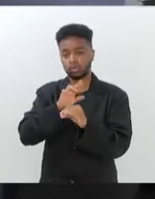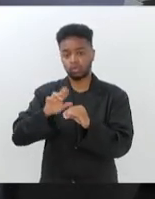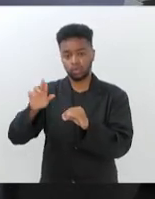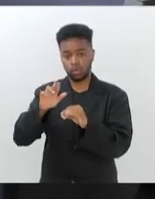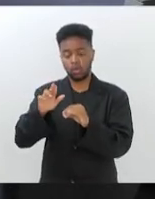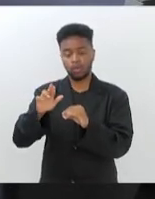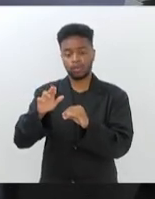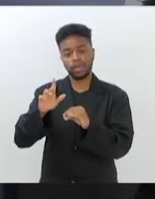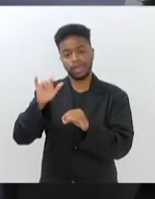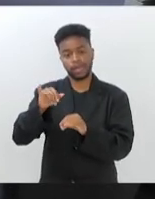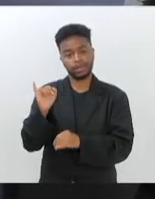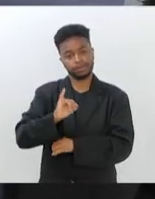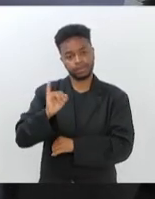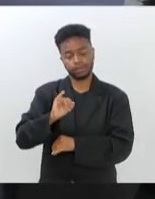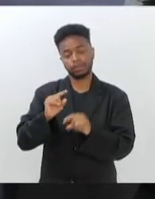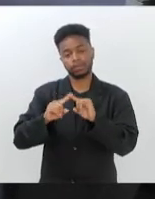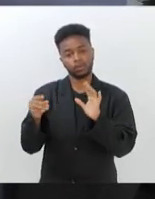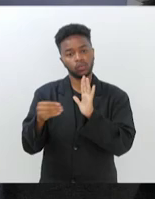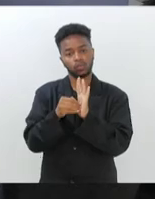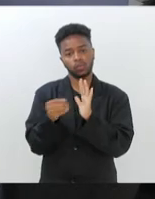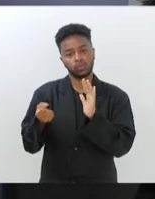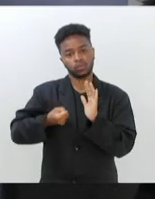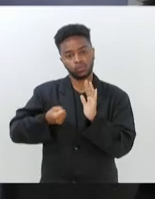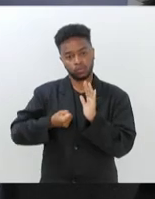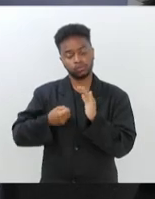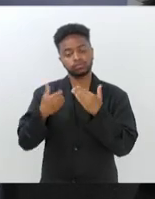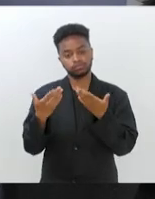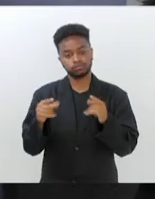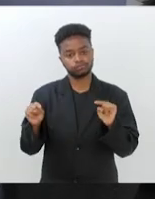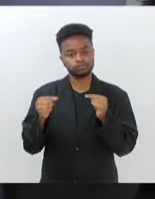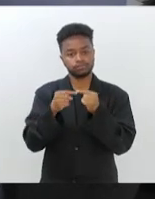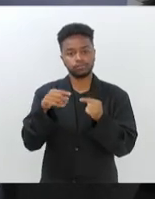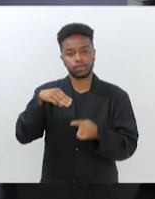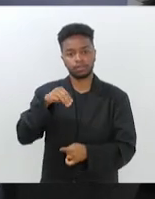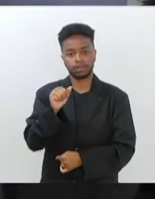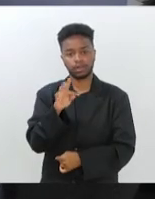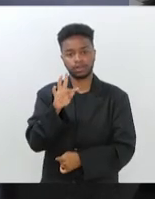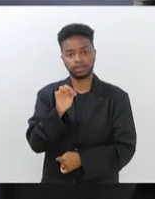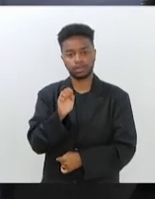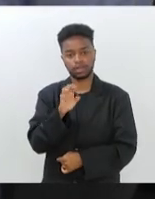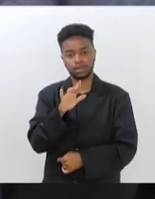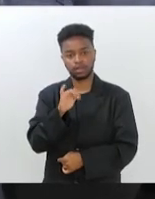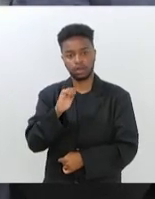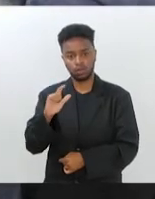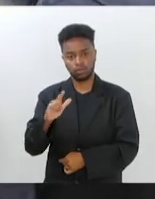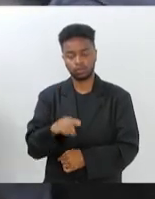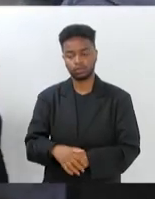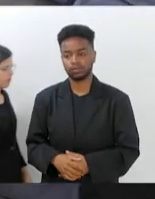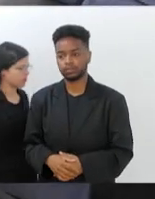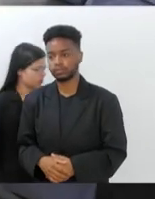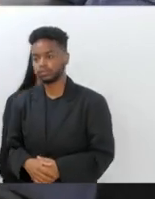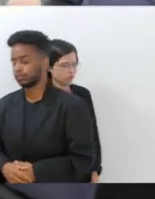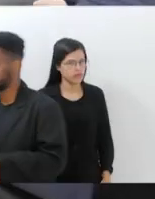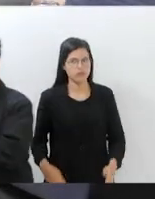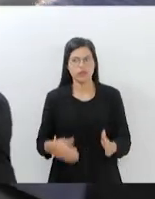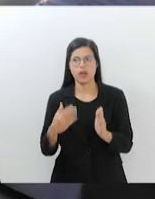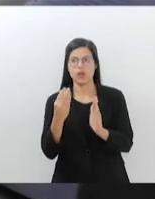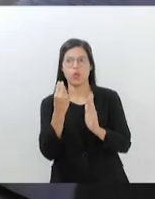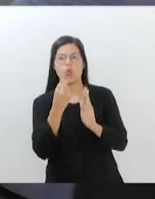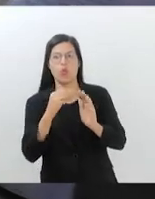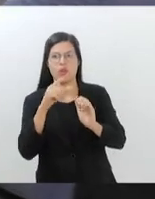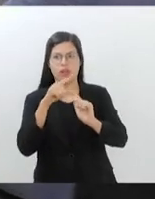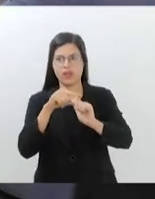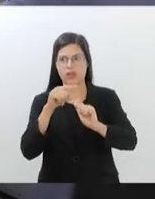botou o número tal tal é é material e a gente ele botou aquele artigo de poder reformar